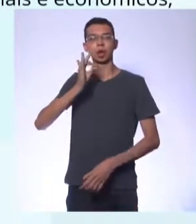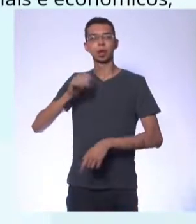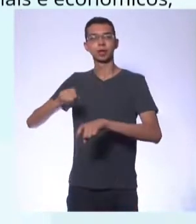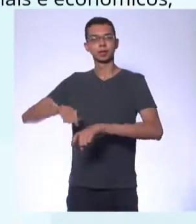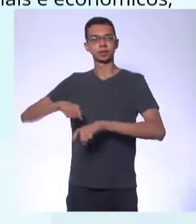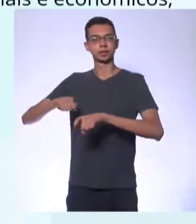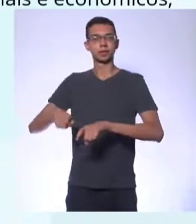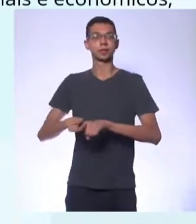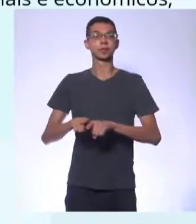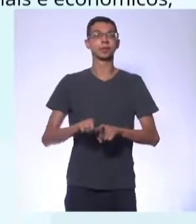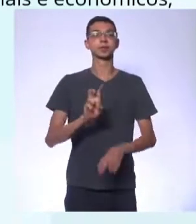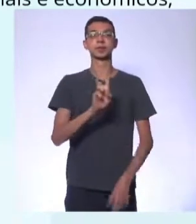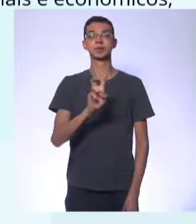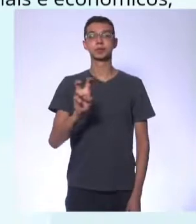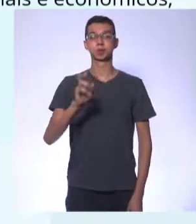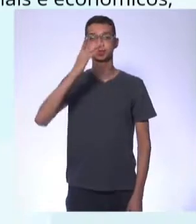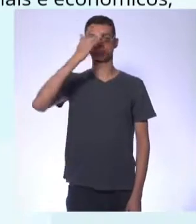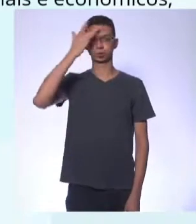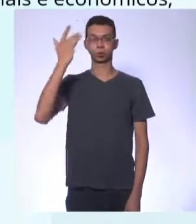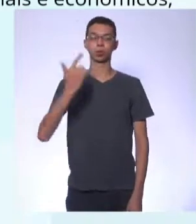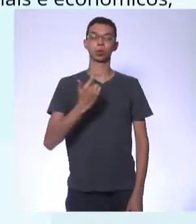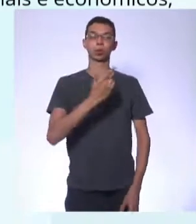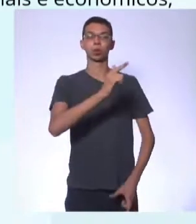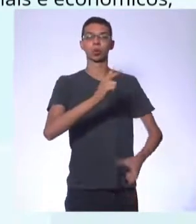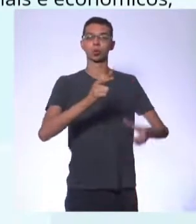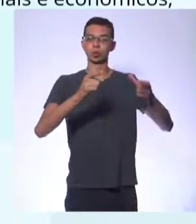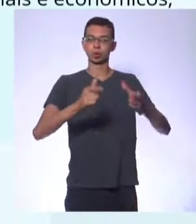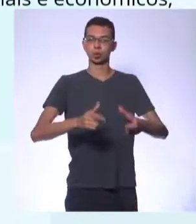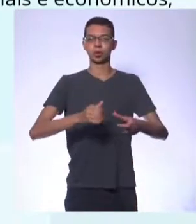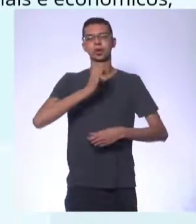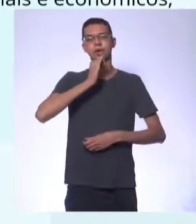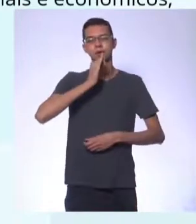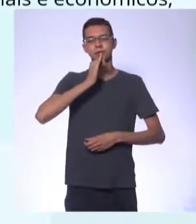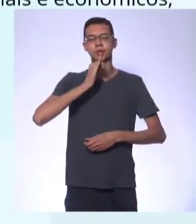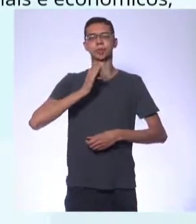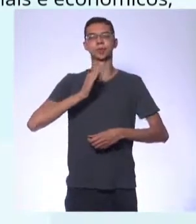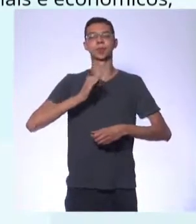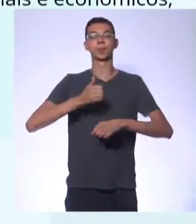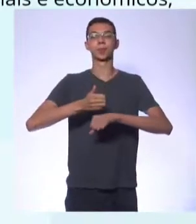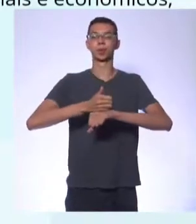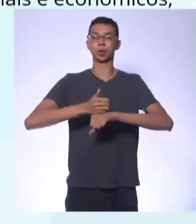outros setores sociais e econômicos, como profissionais liberais e